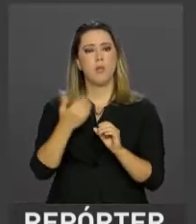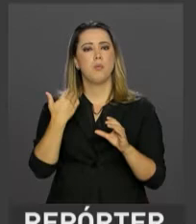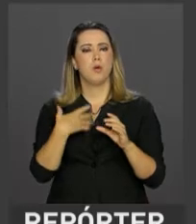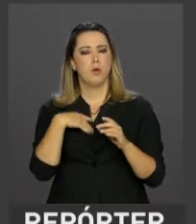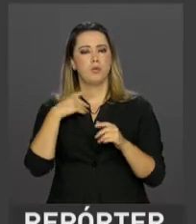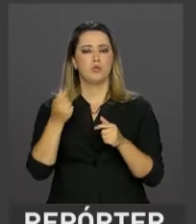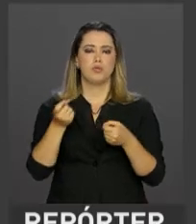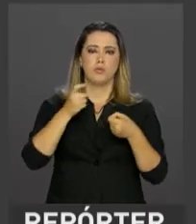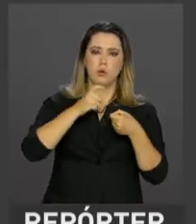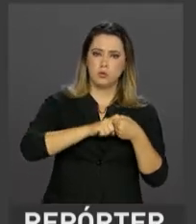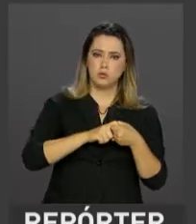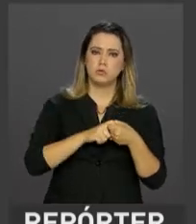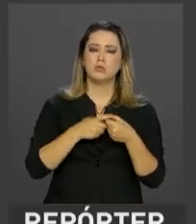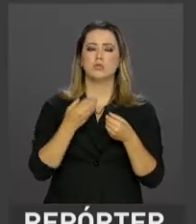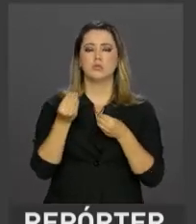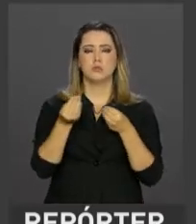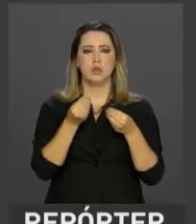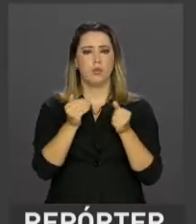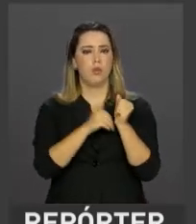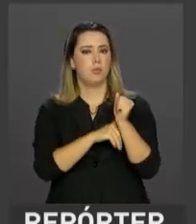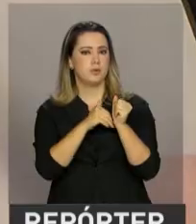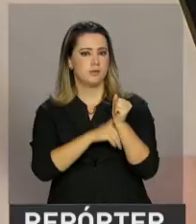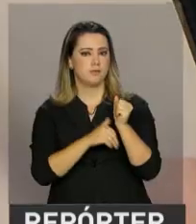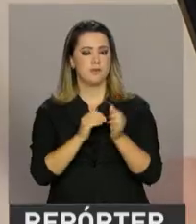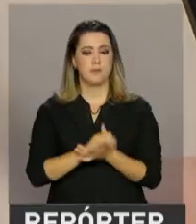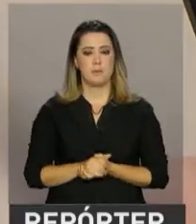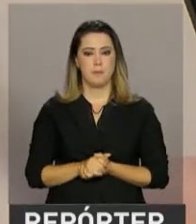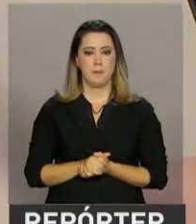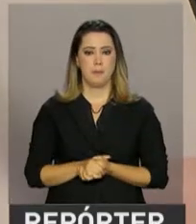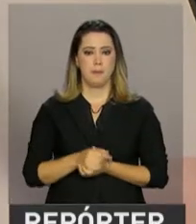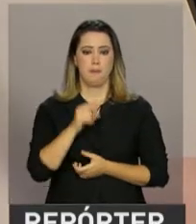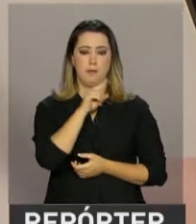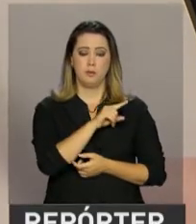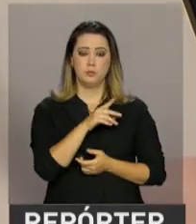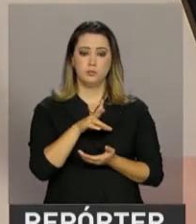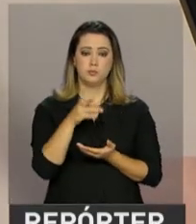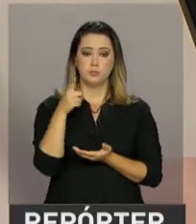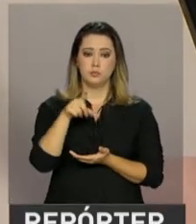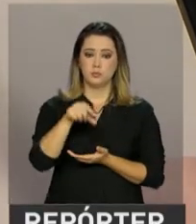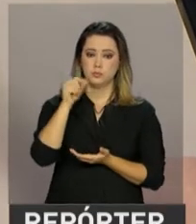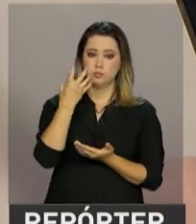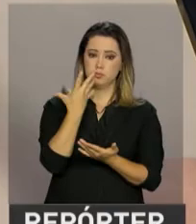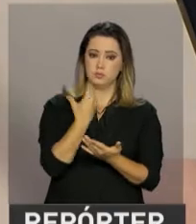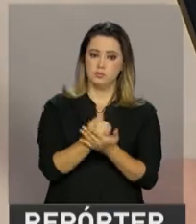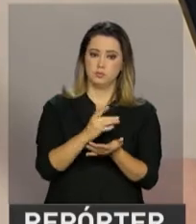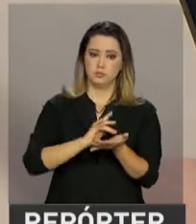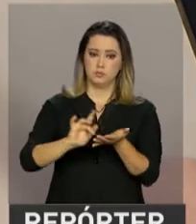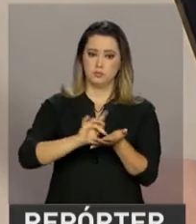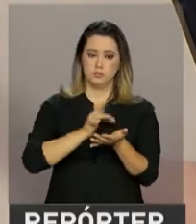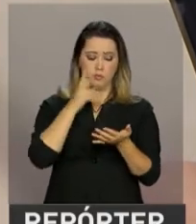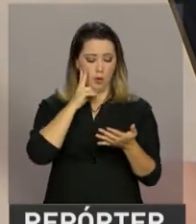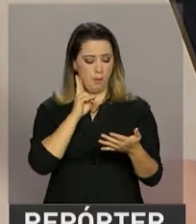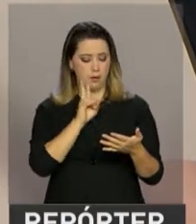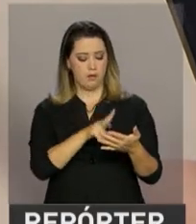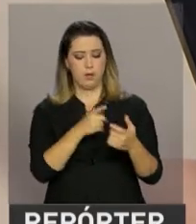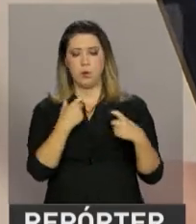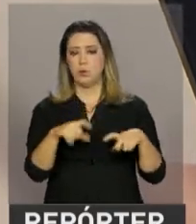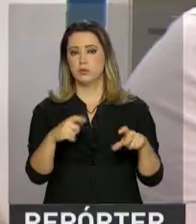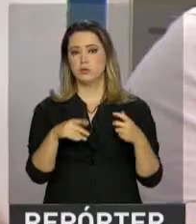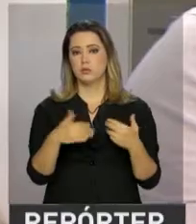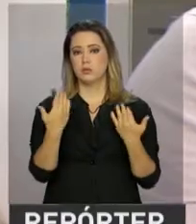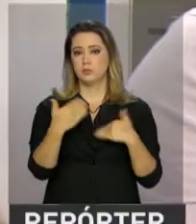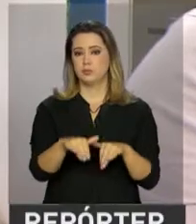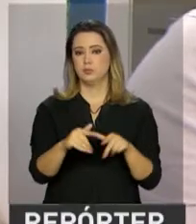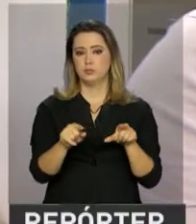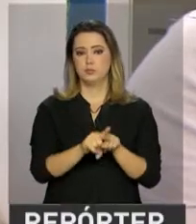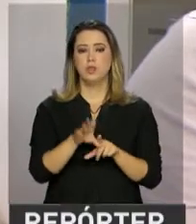passo a passo de como recuperar o dado início de escolher o aplicativo do enem no celular para consultar o local da prova